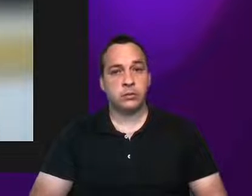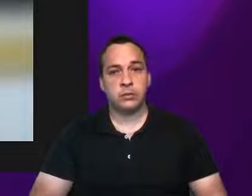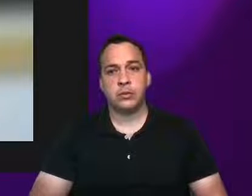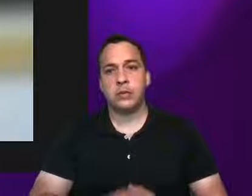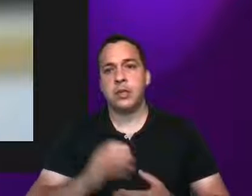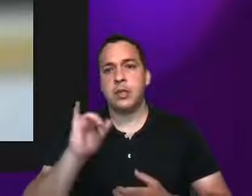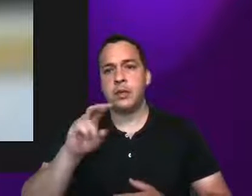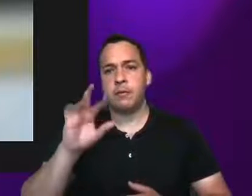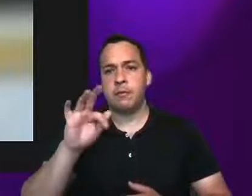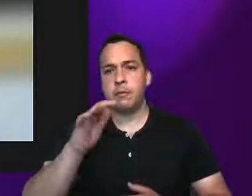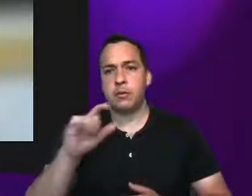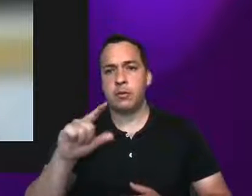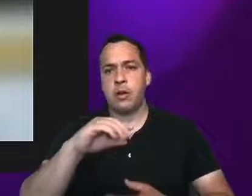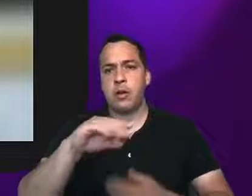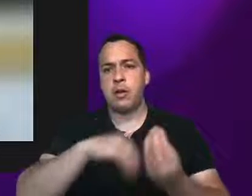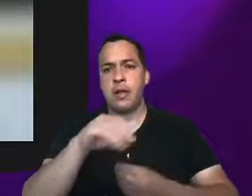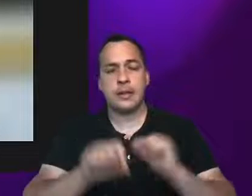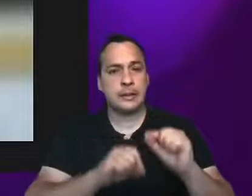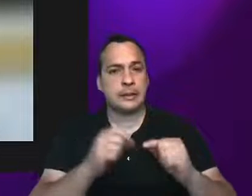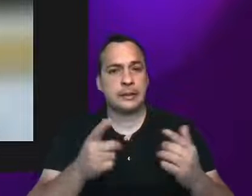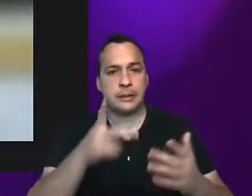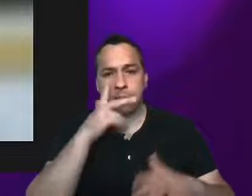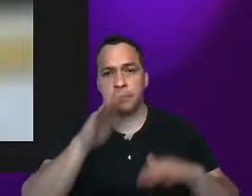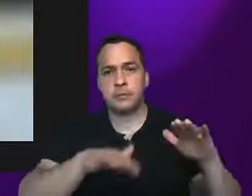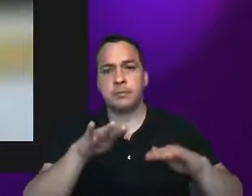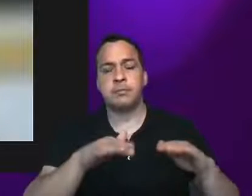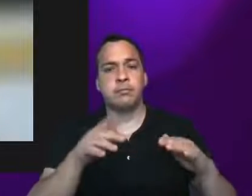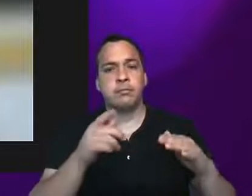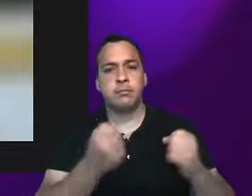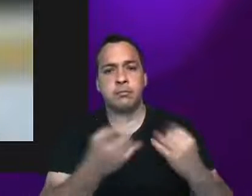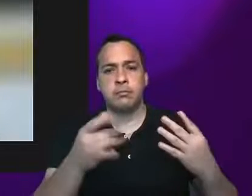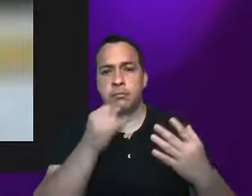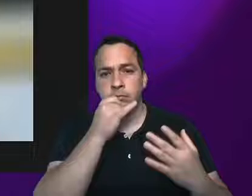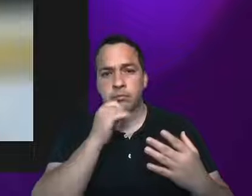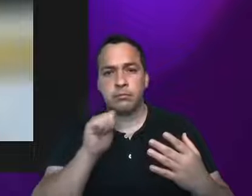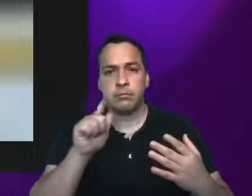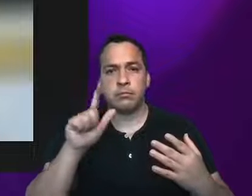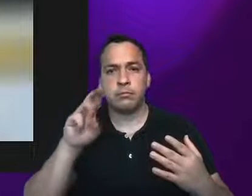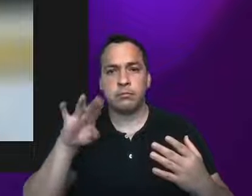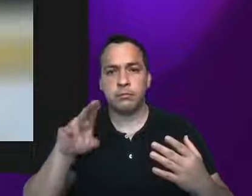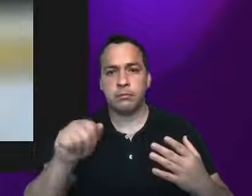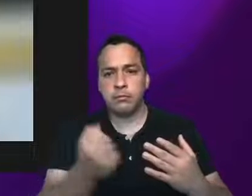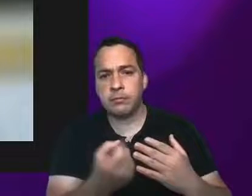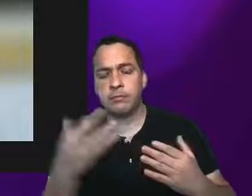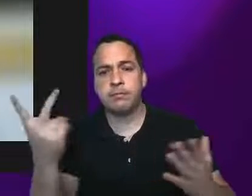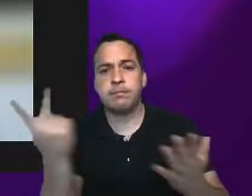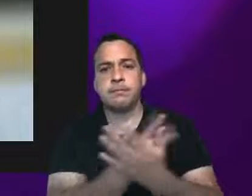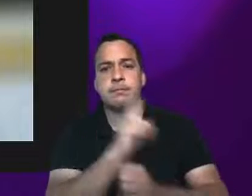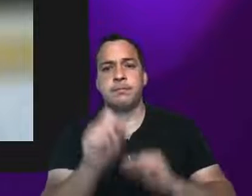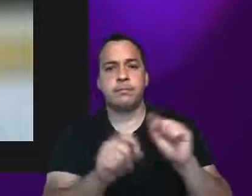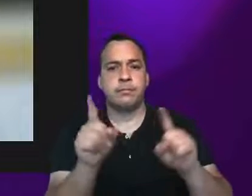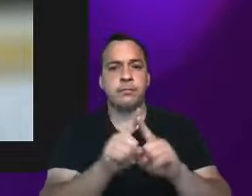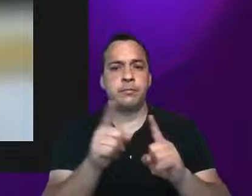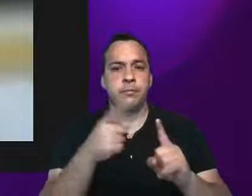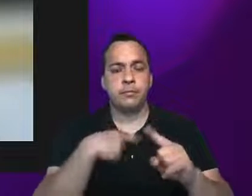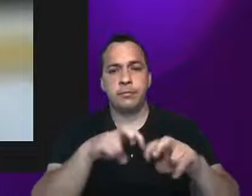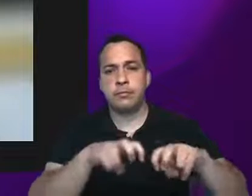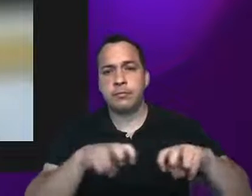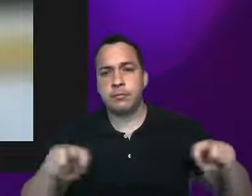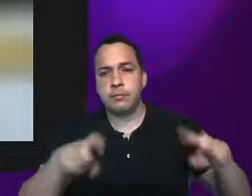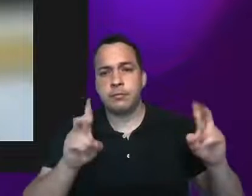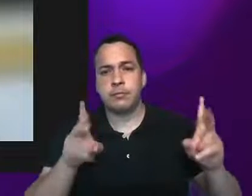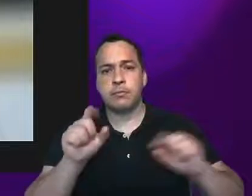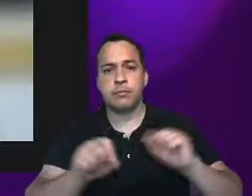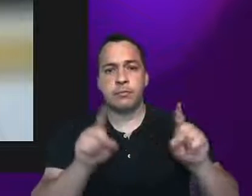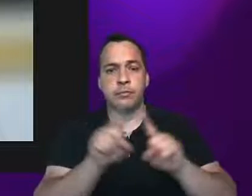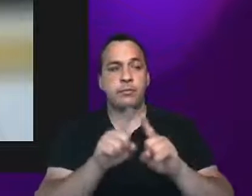nenhum... mas talvez a gente tenha algum papel para albumina em algumas situações, vocês vão ficar na mesa se ficarem